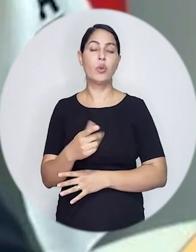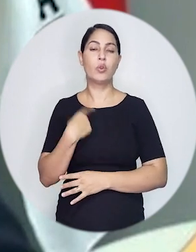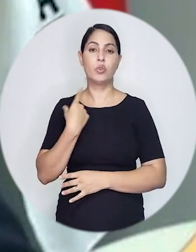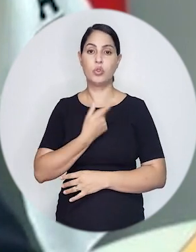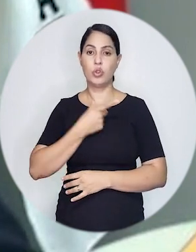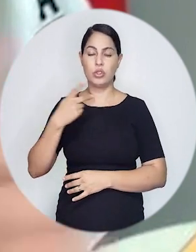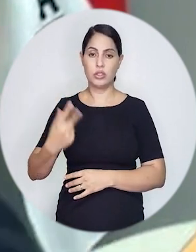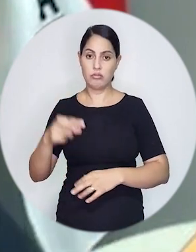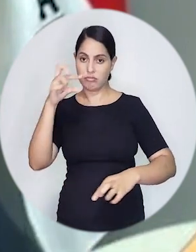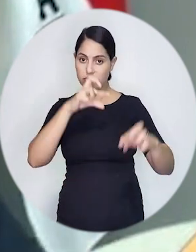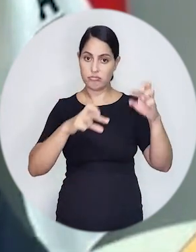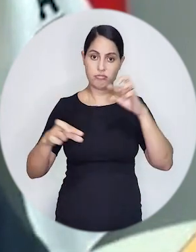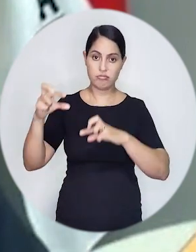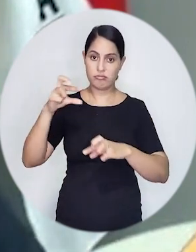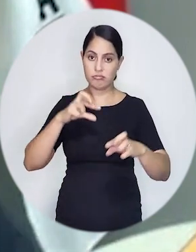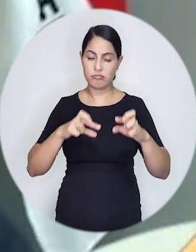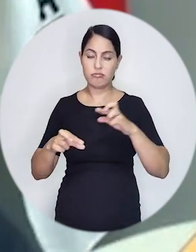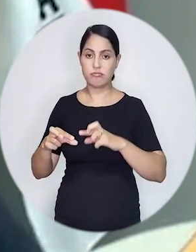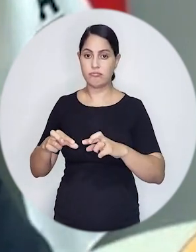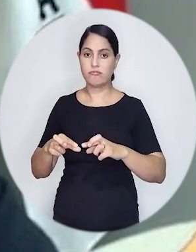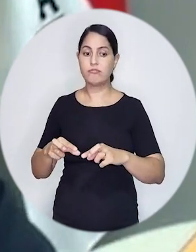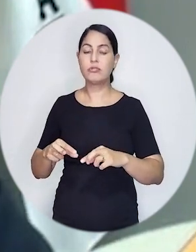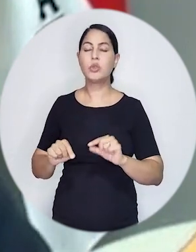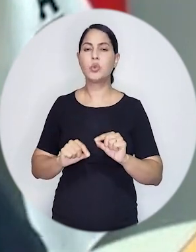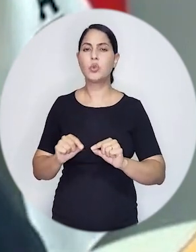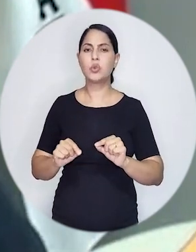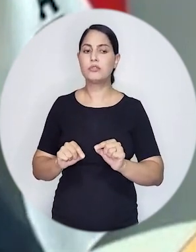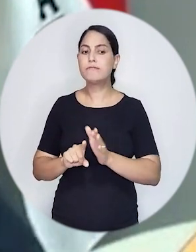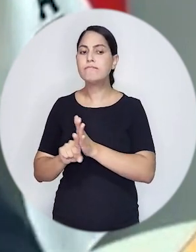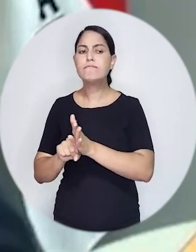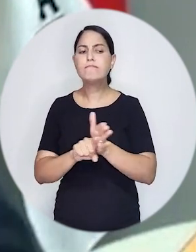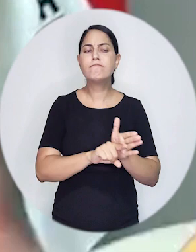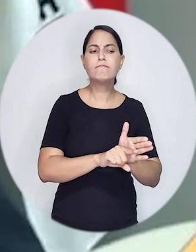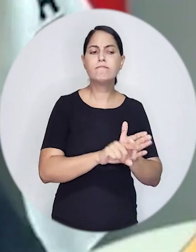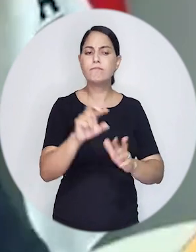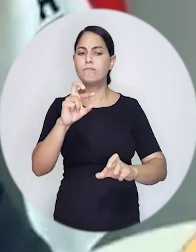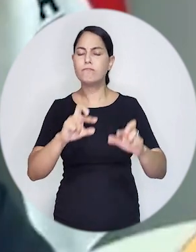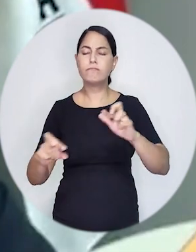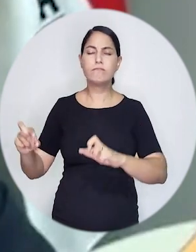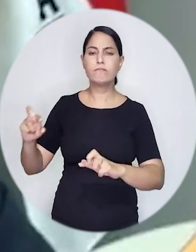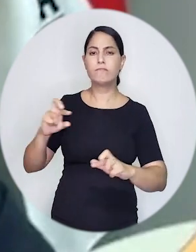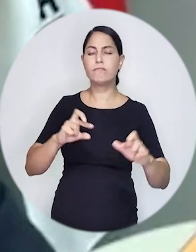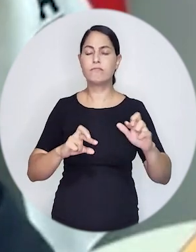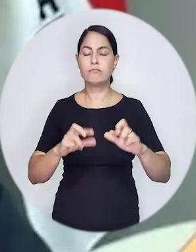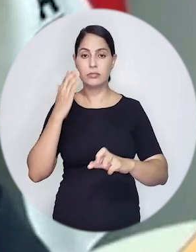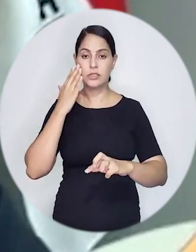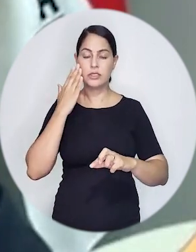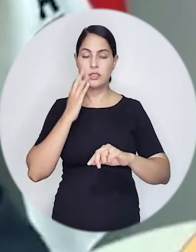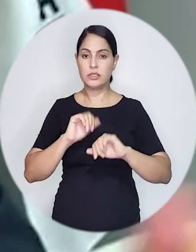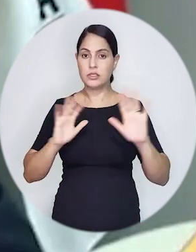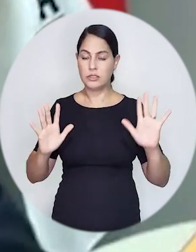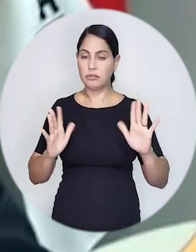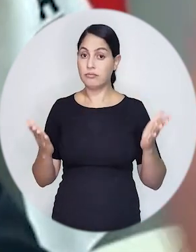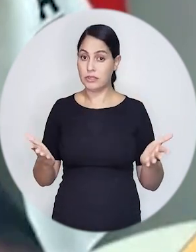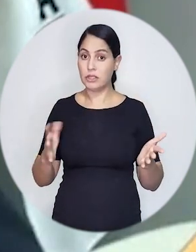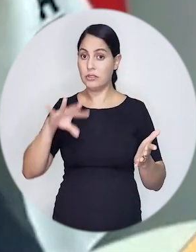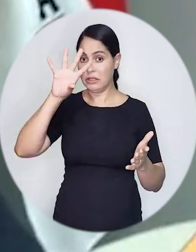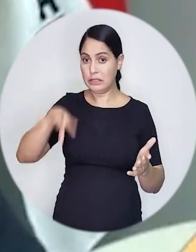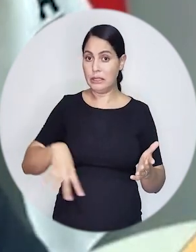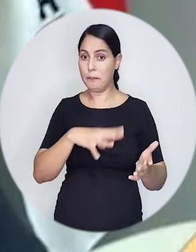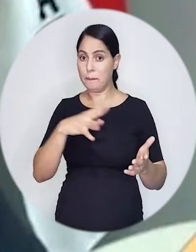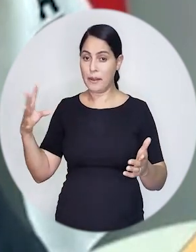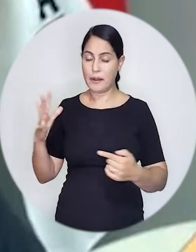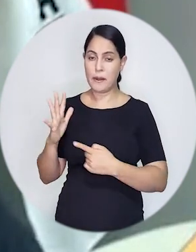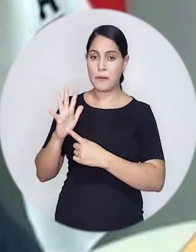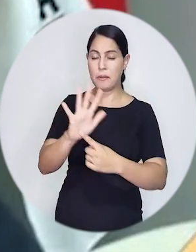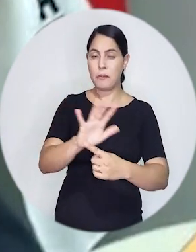de fiscalização por parte da Corregedoria Nacional, dos juízes, né, que já retornaram às suas comarcas, e